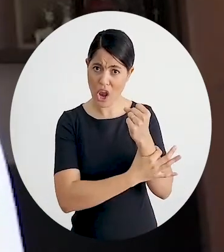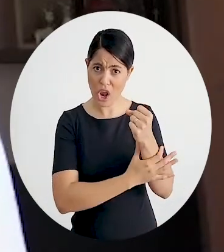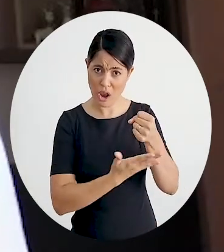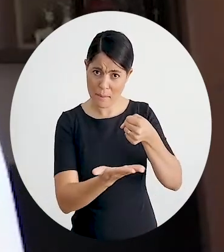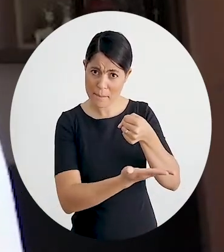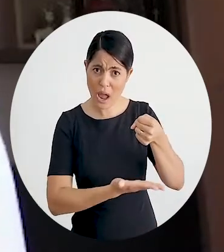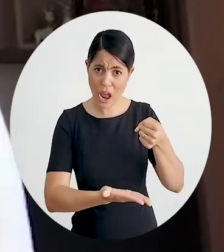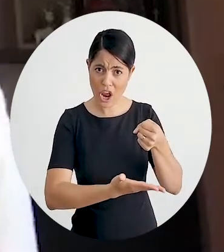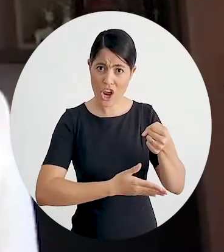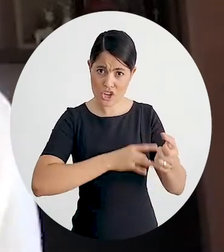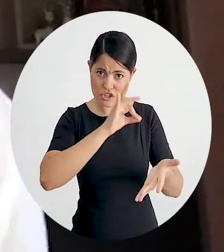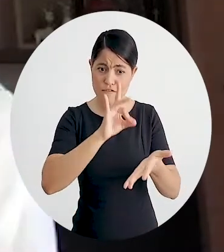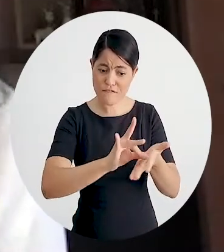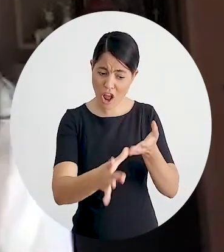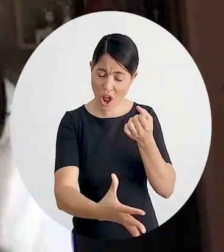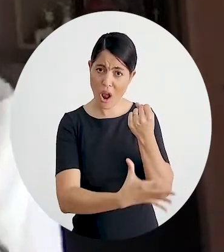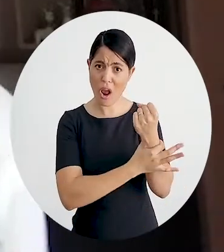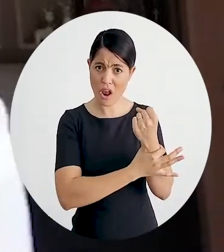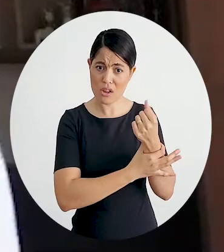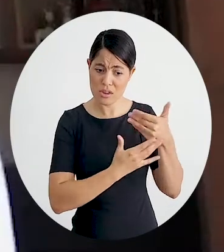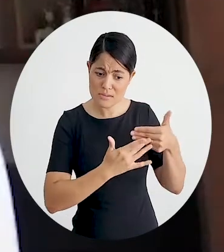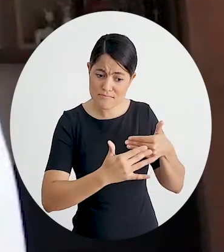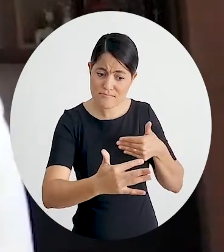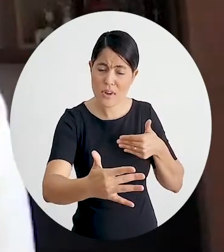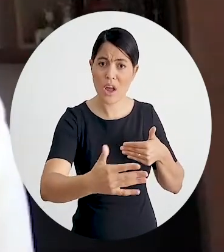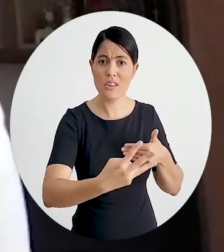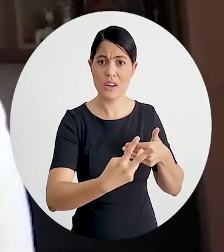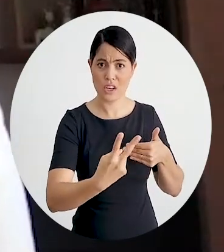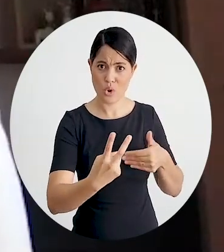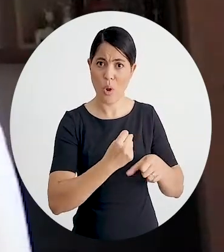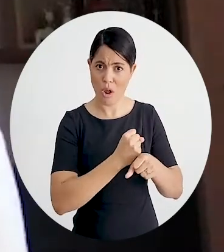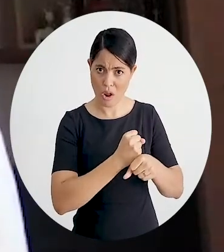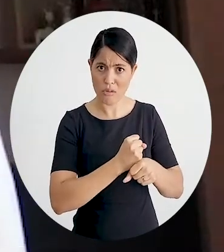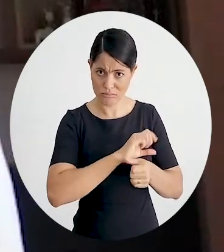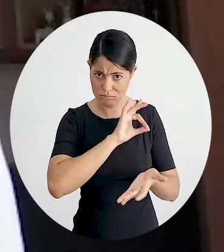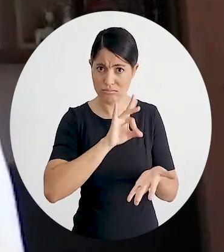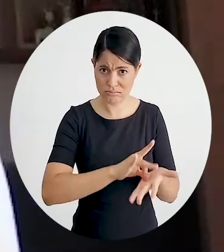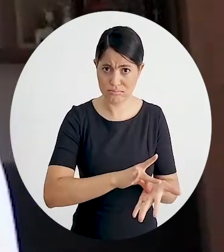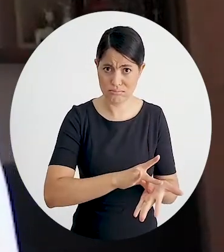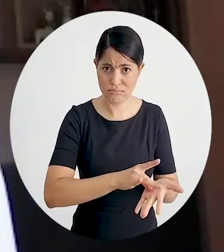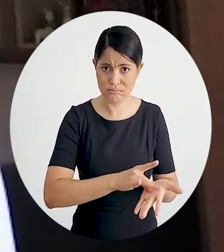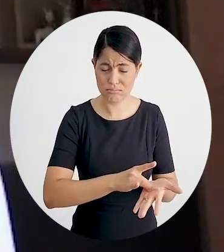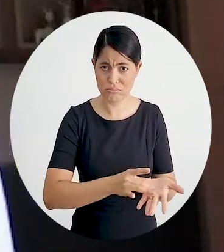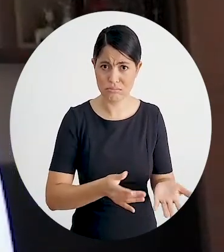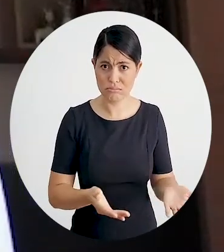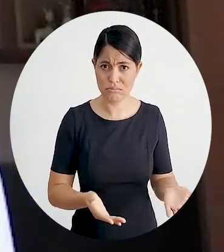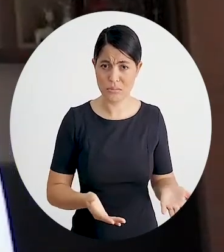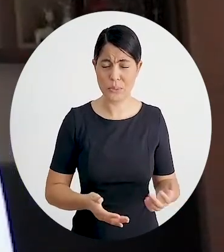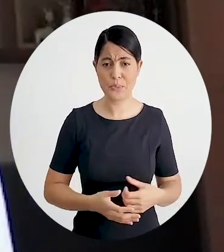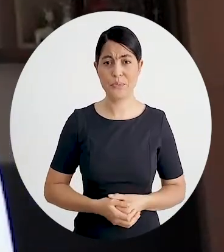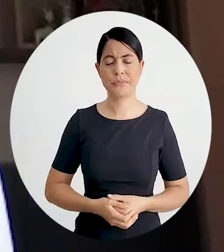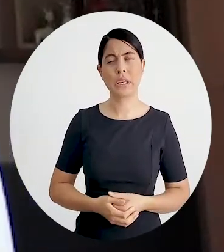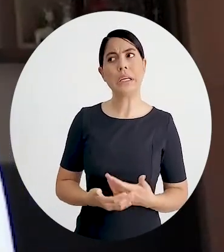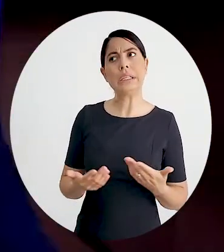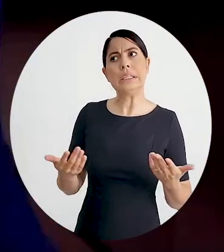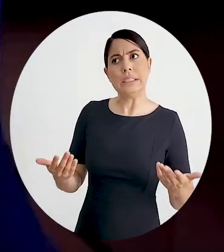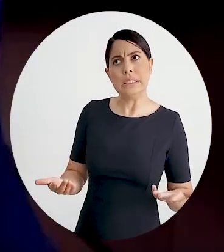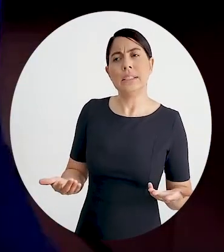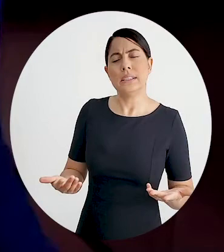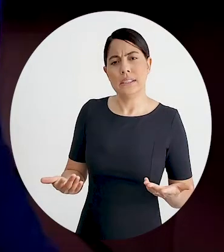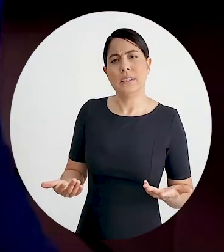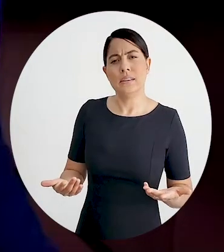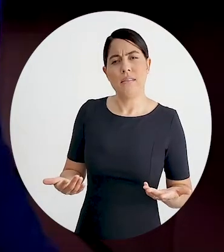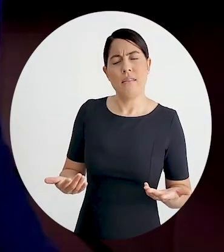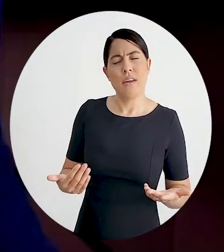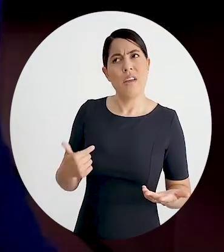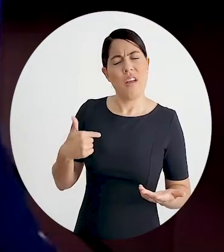foram garantidas mesmo e foram consolidadas ao longo desses anos? Eu digo